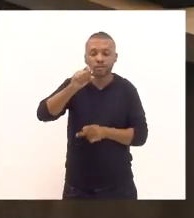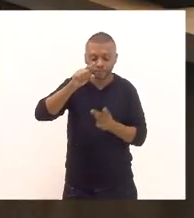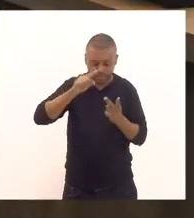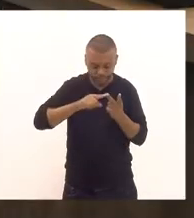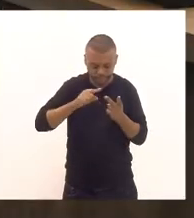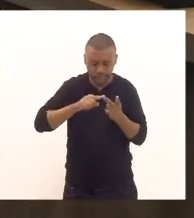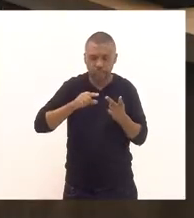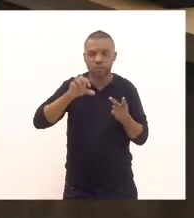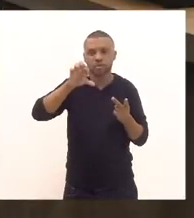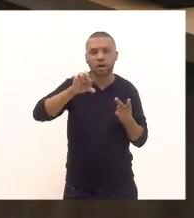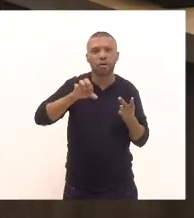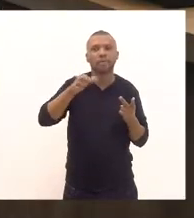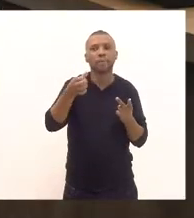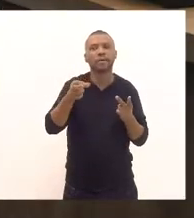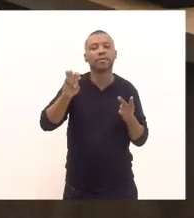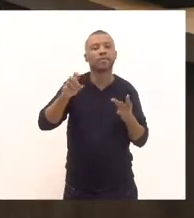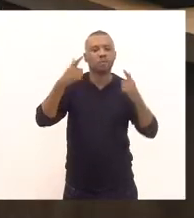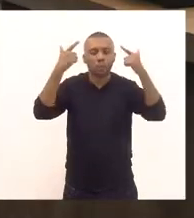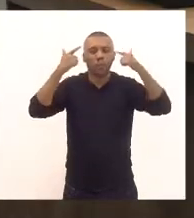965